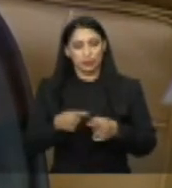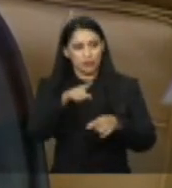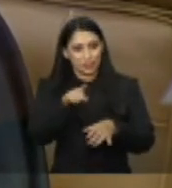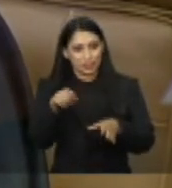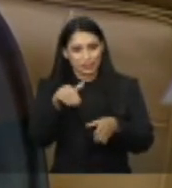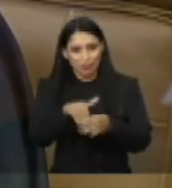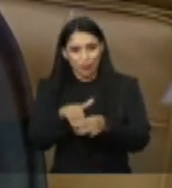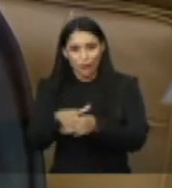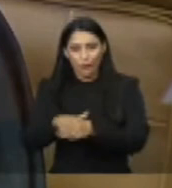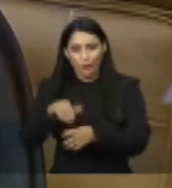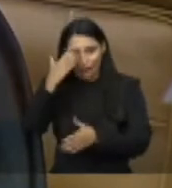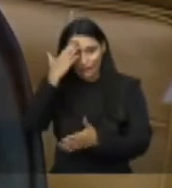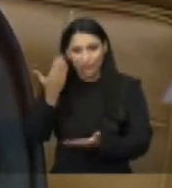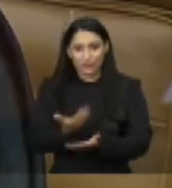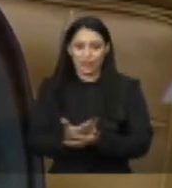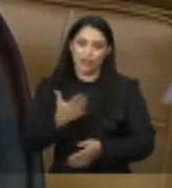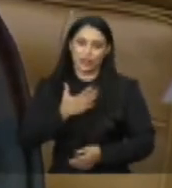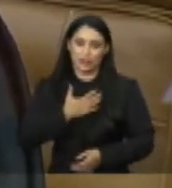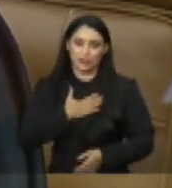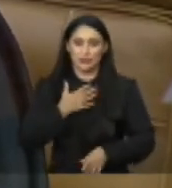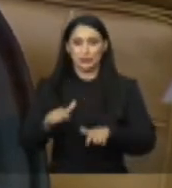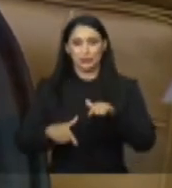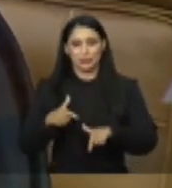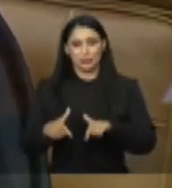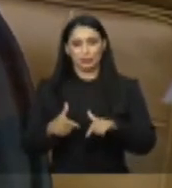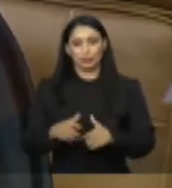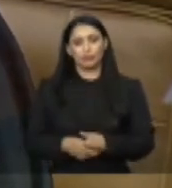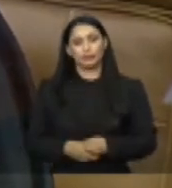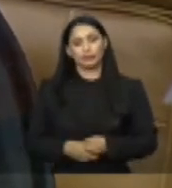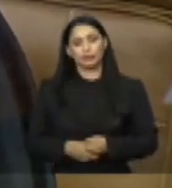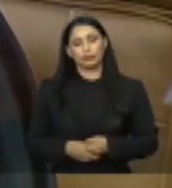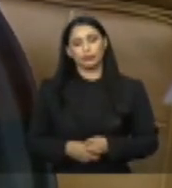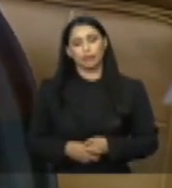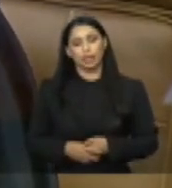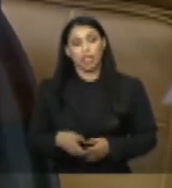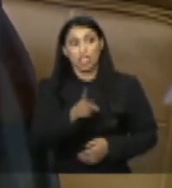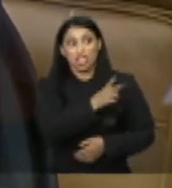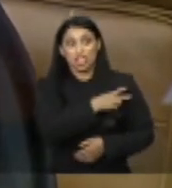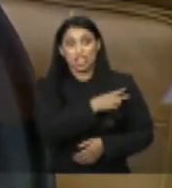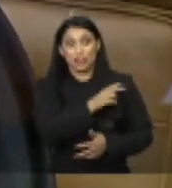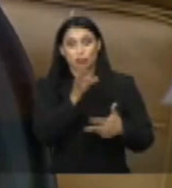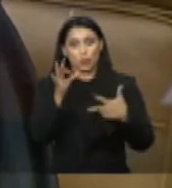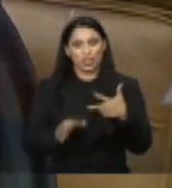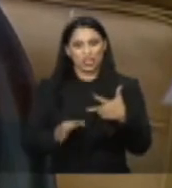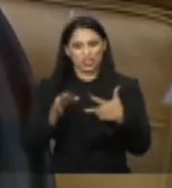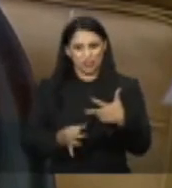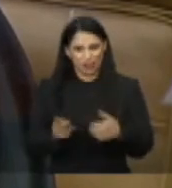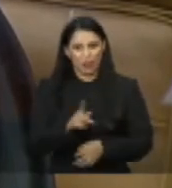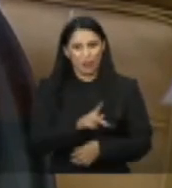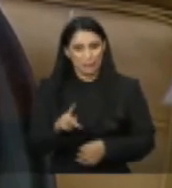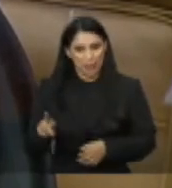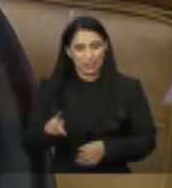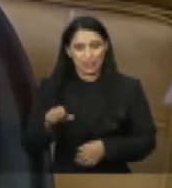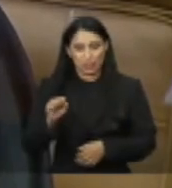Vossas Excelências. Na verdade, exercer a chefia do Poder Judiciário na presidência do